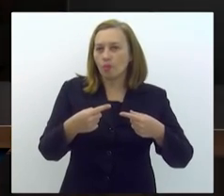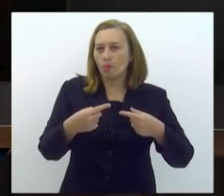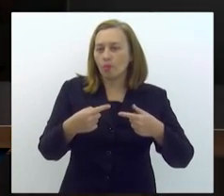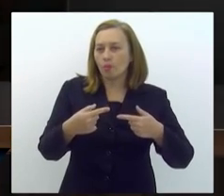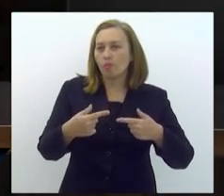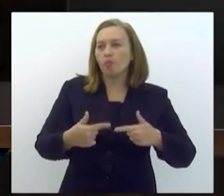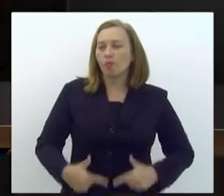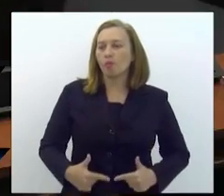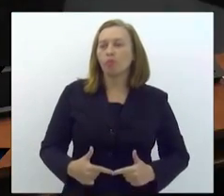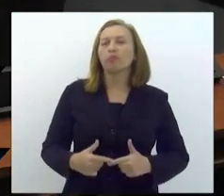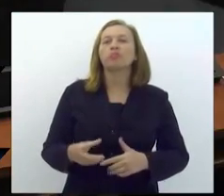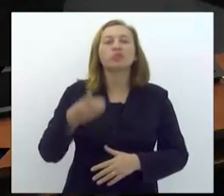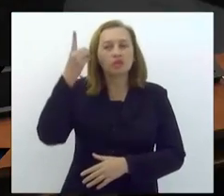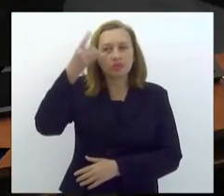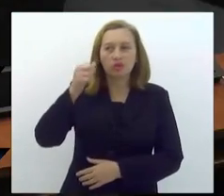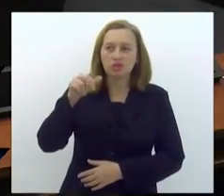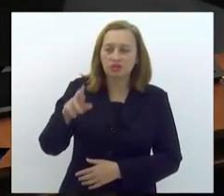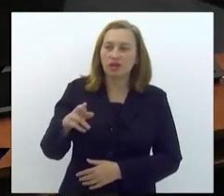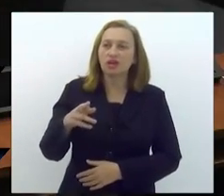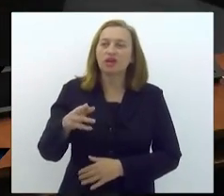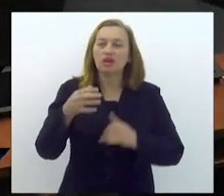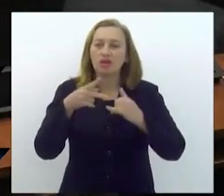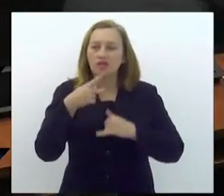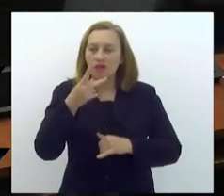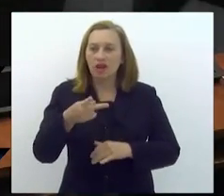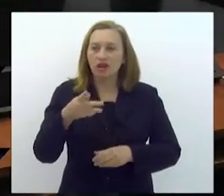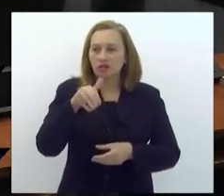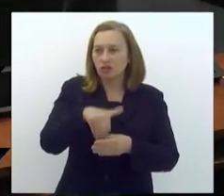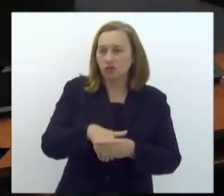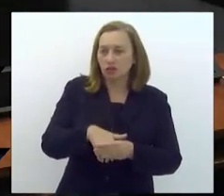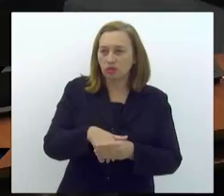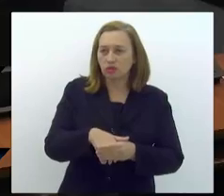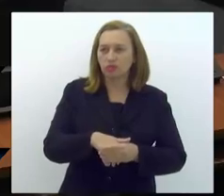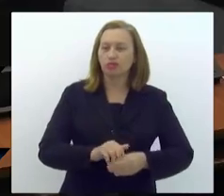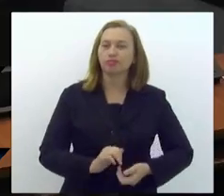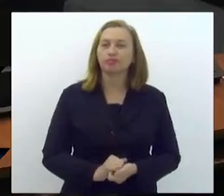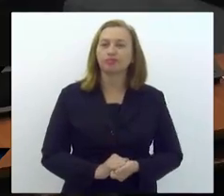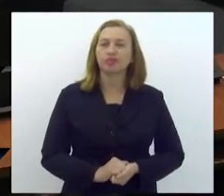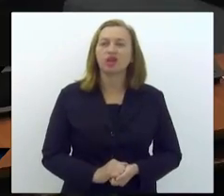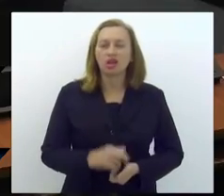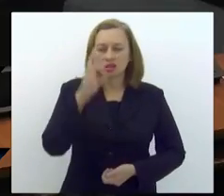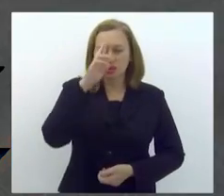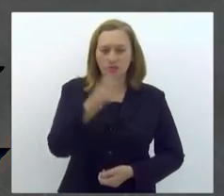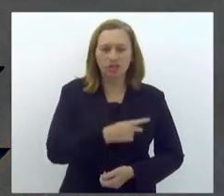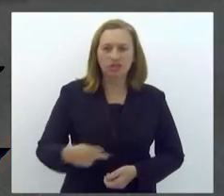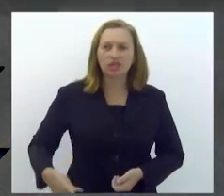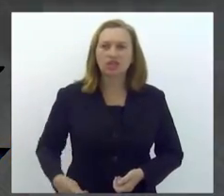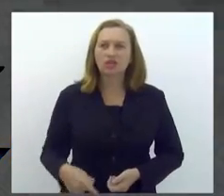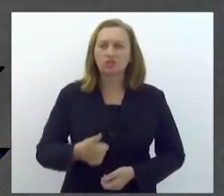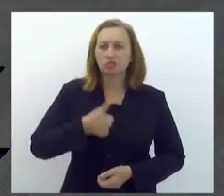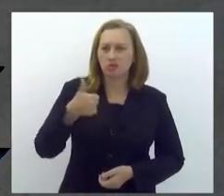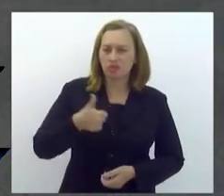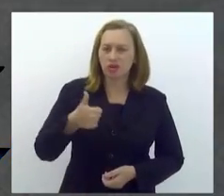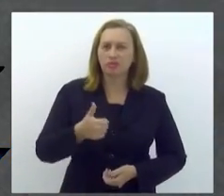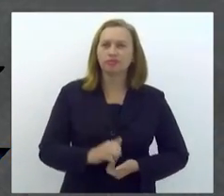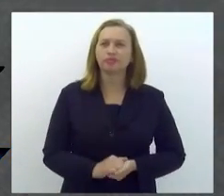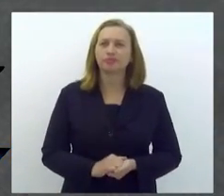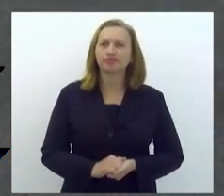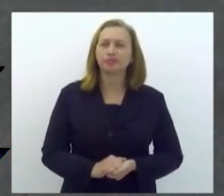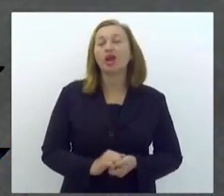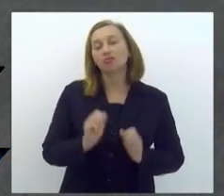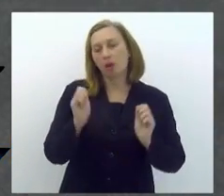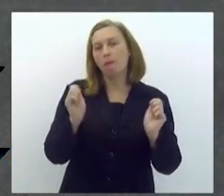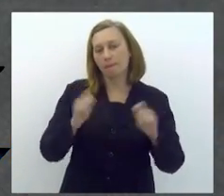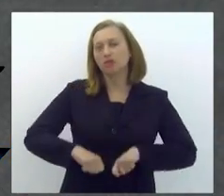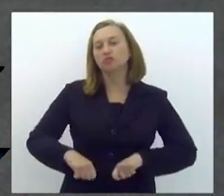de voto Presidente deputada Verônica por gentileza para declarar voto Presidente primeiro eu queria abrir se tiver